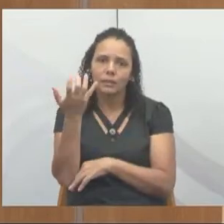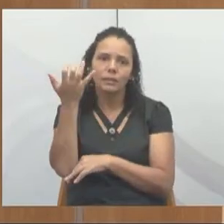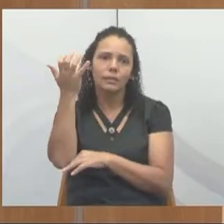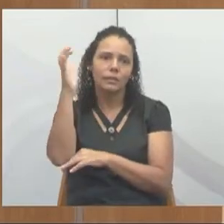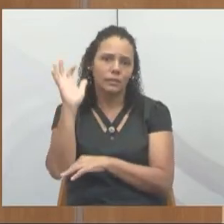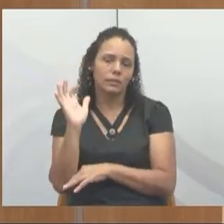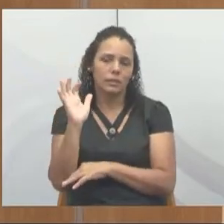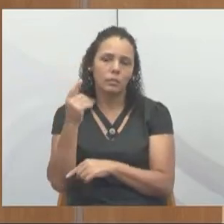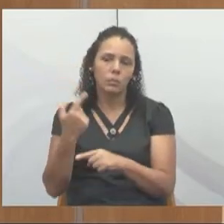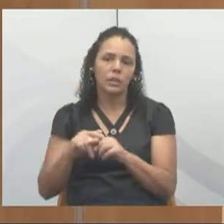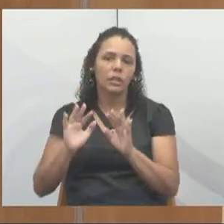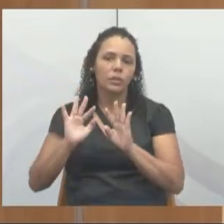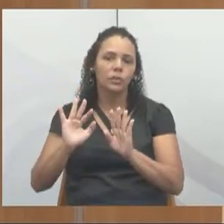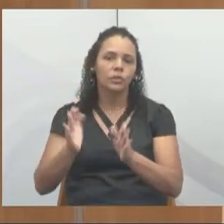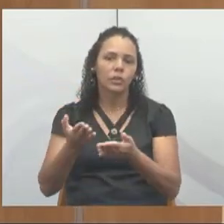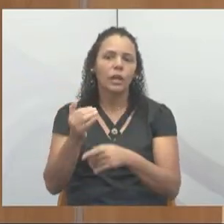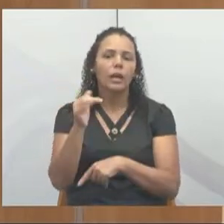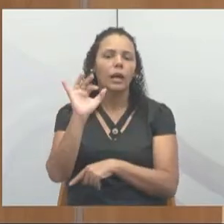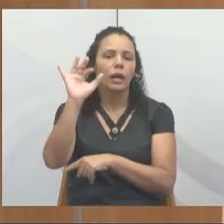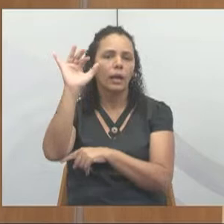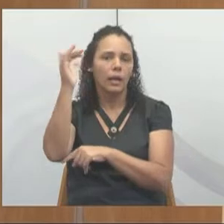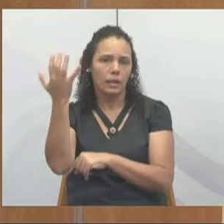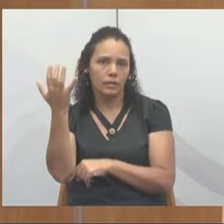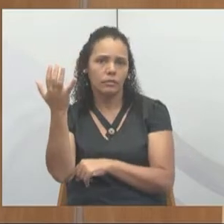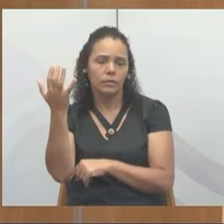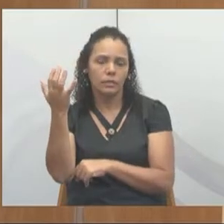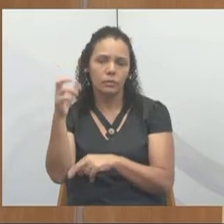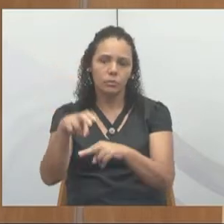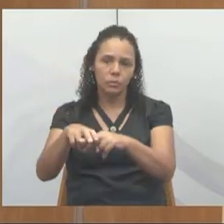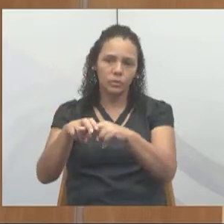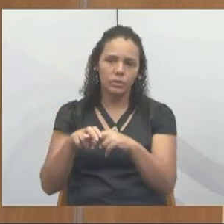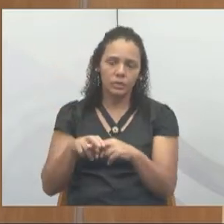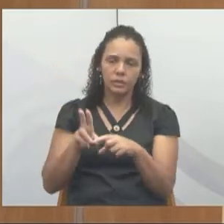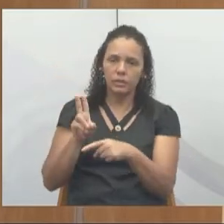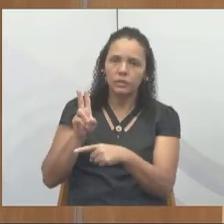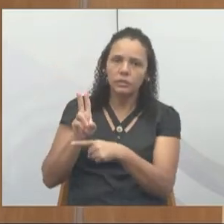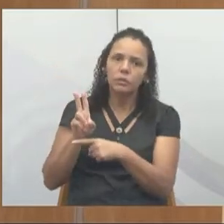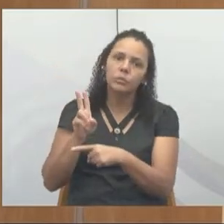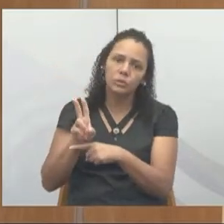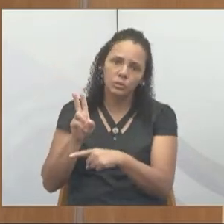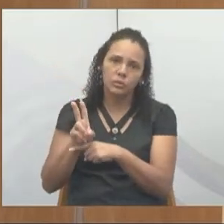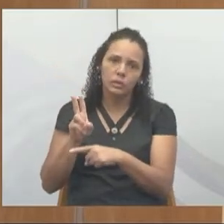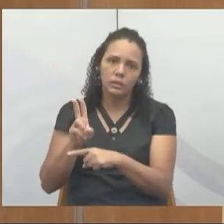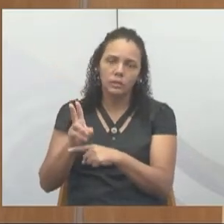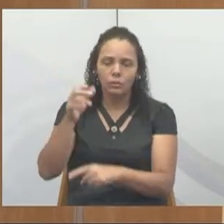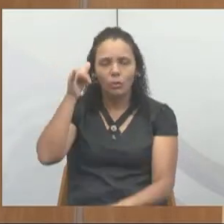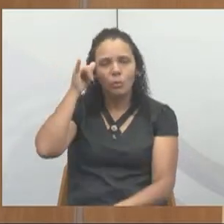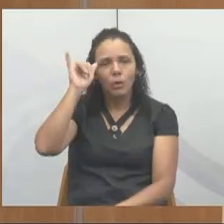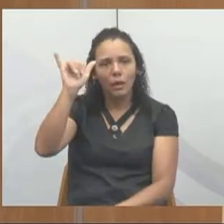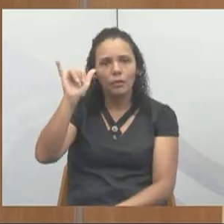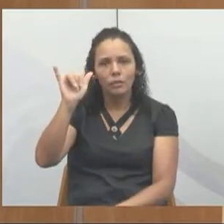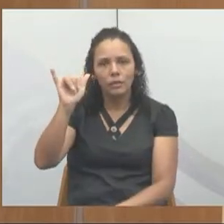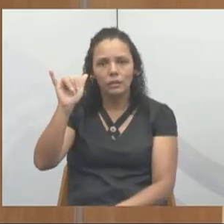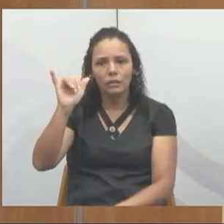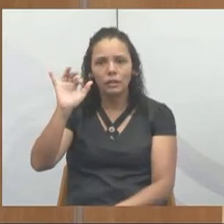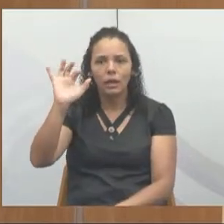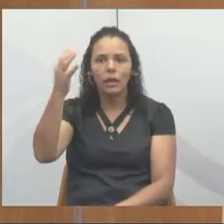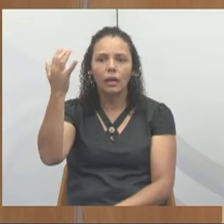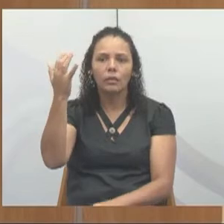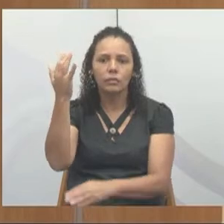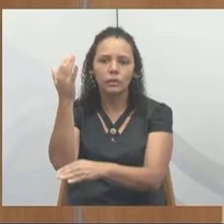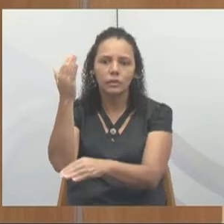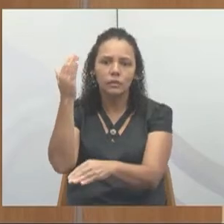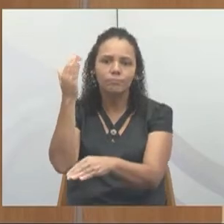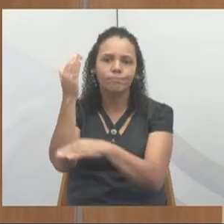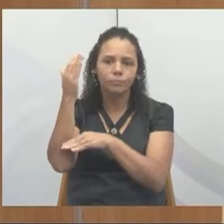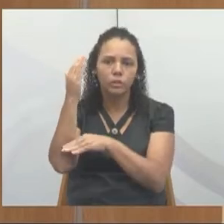canteiro já existia muitas árvores ali, então a gente está tentando preservar o maior número de árvores, por isso que muitas vezes se usa outra técnica